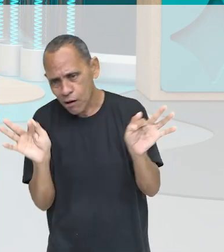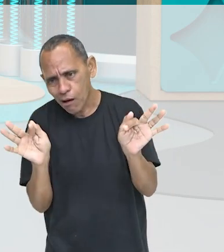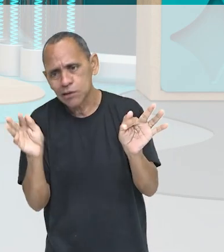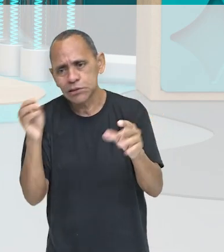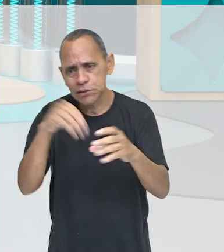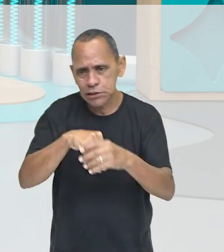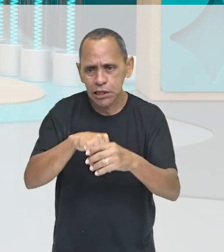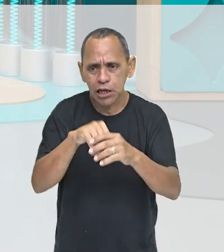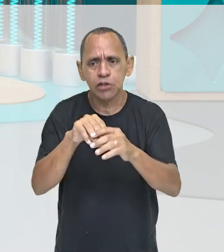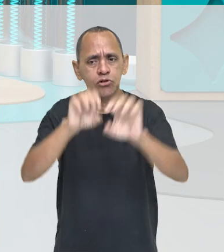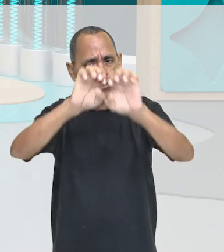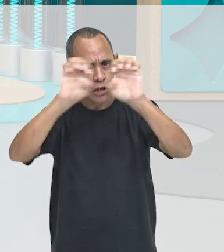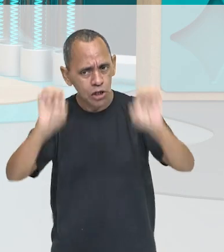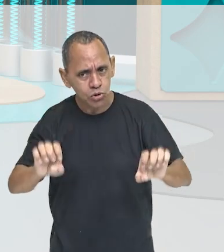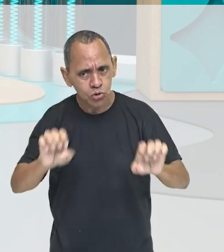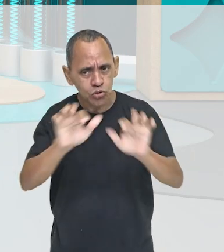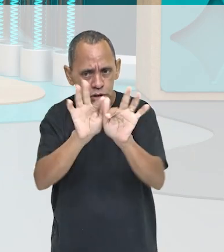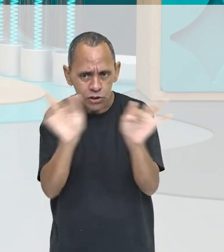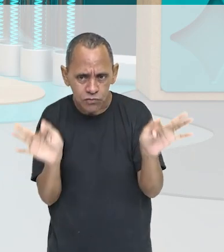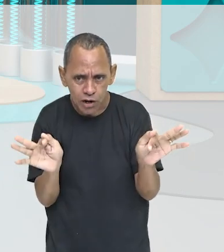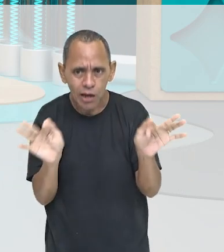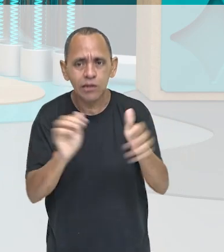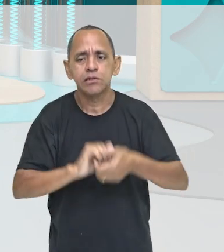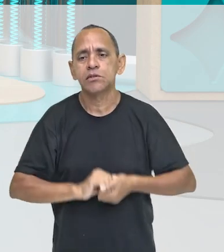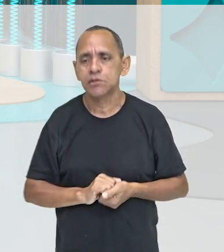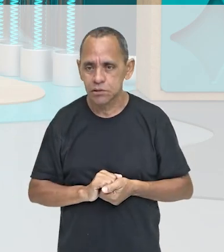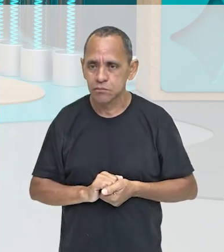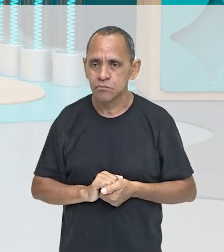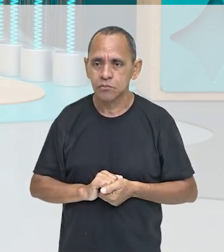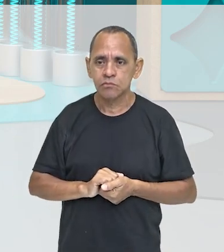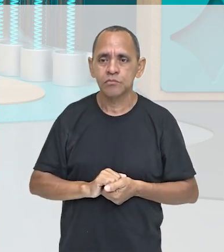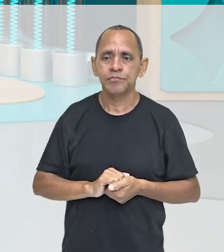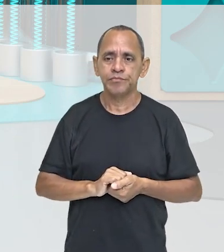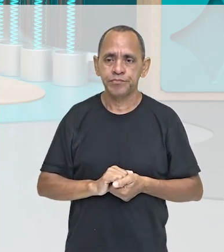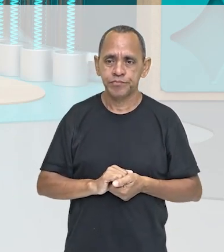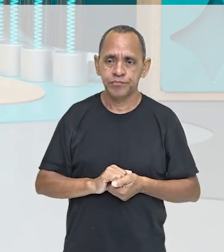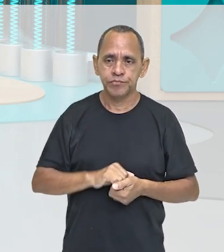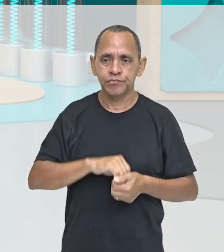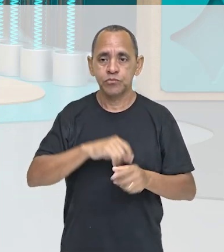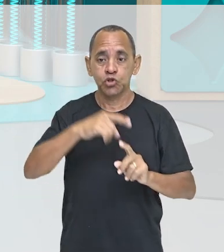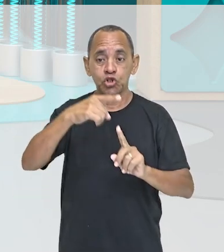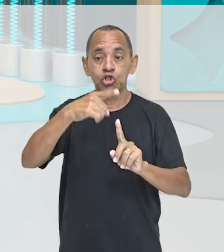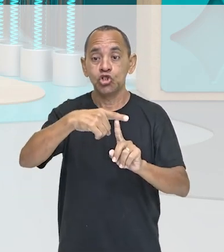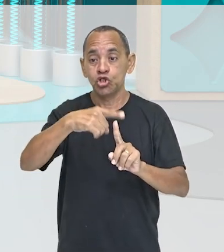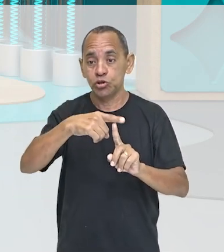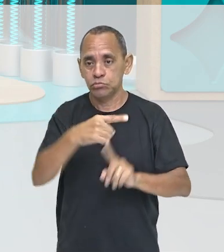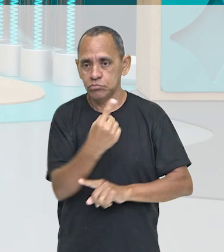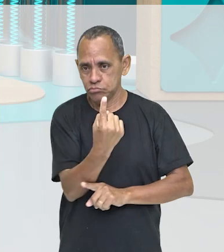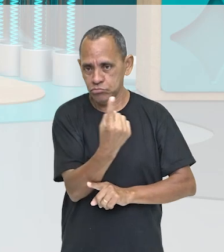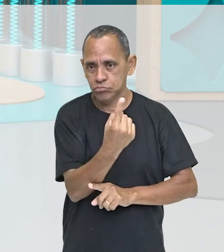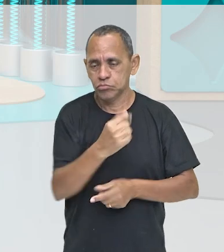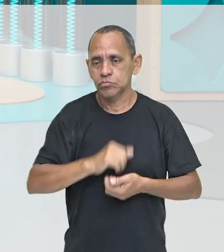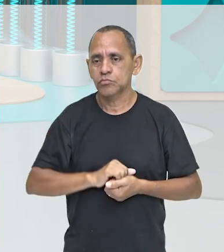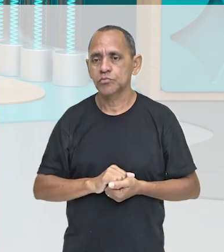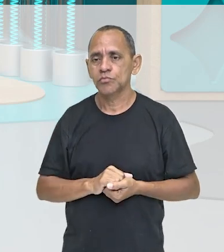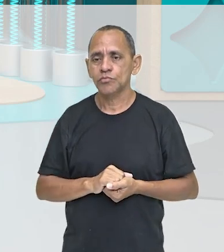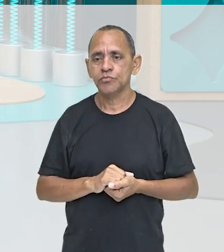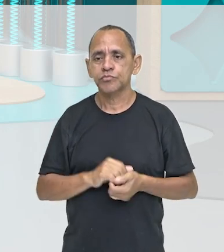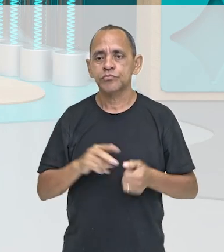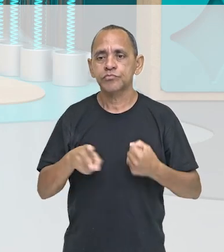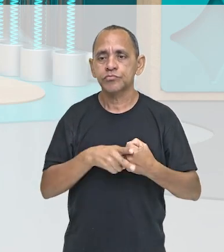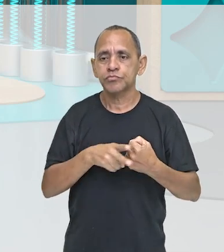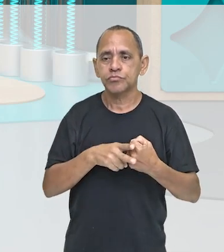aí na estrutura das condicionais do tipo 1. O verbo auxiliar, will, ele não